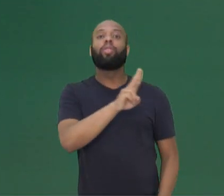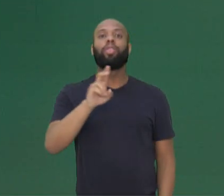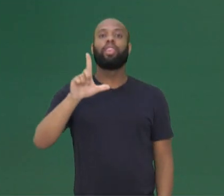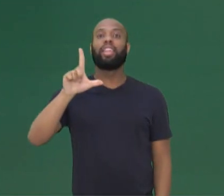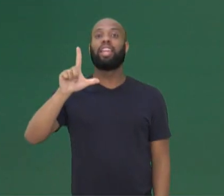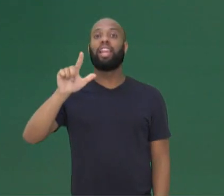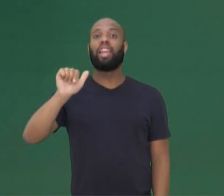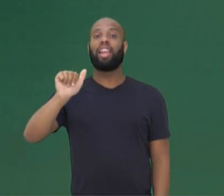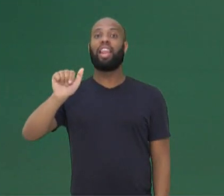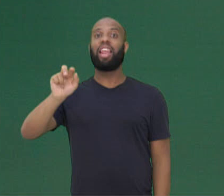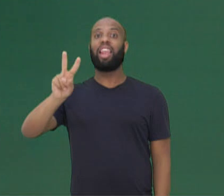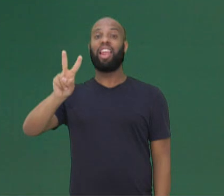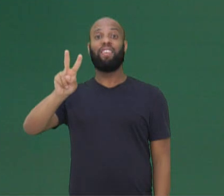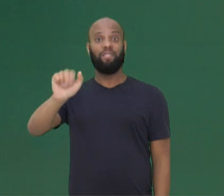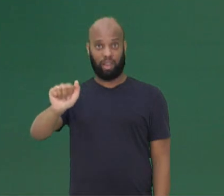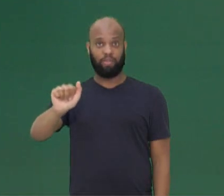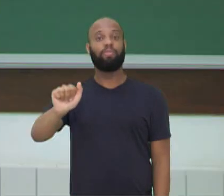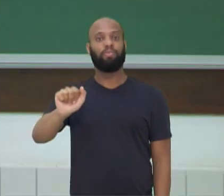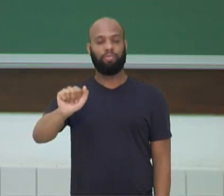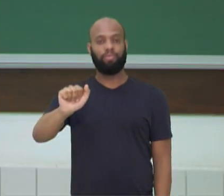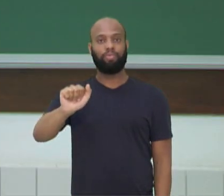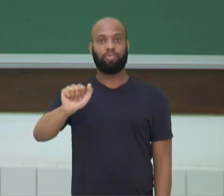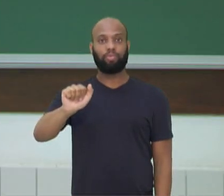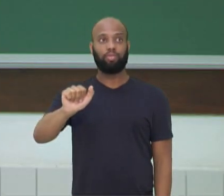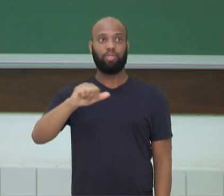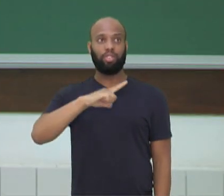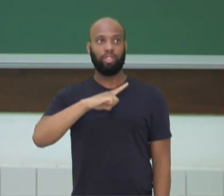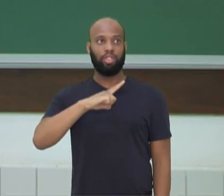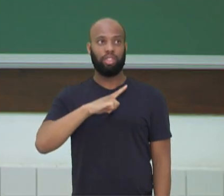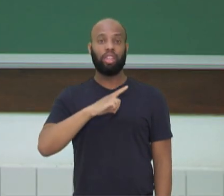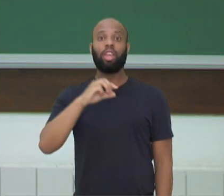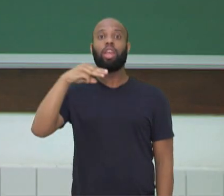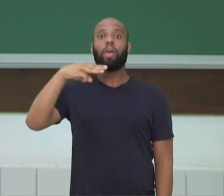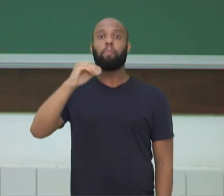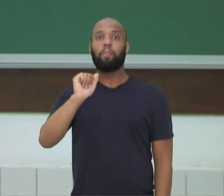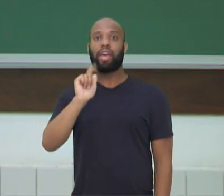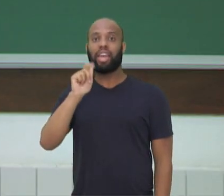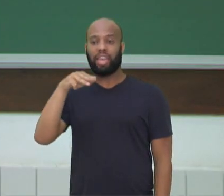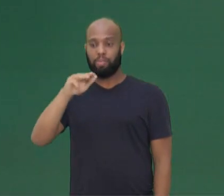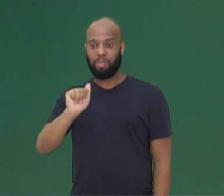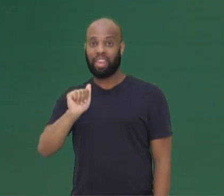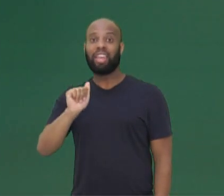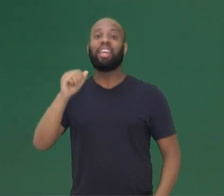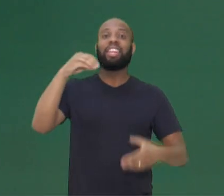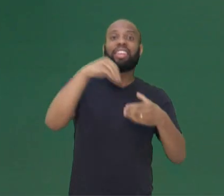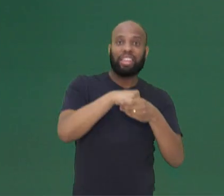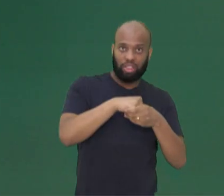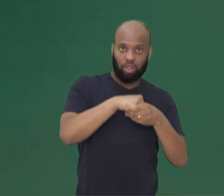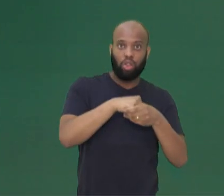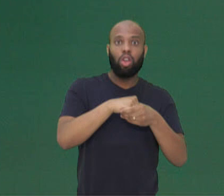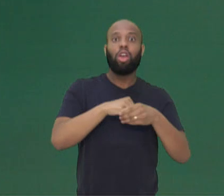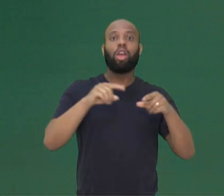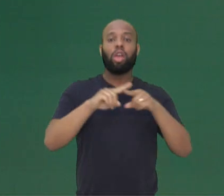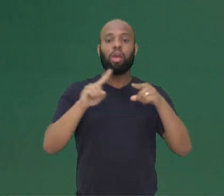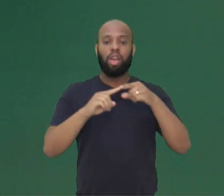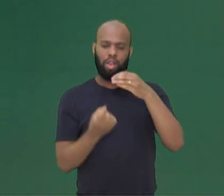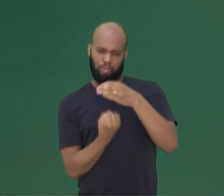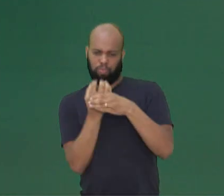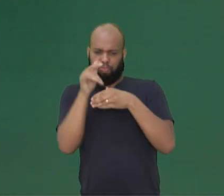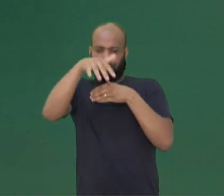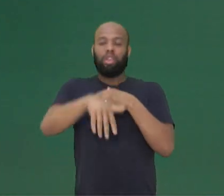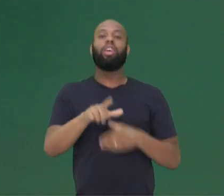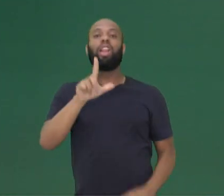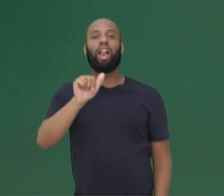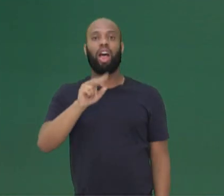lava. Então aí é a primeira diferença. Magma no interior do vulcão, lava no exterior.